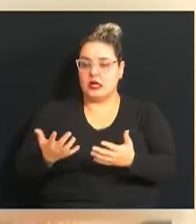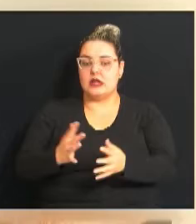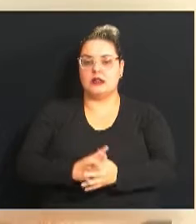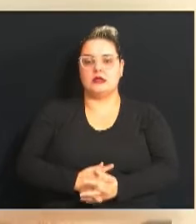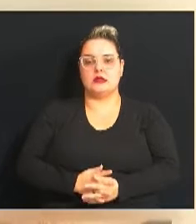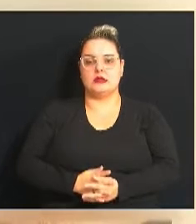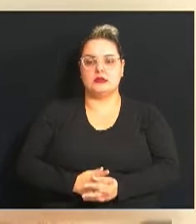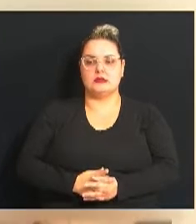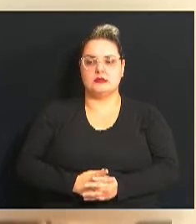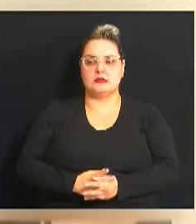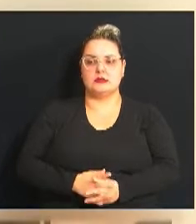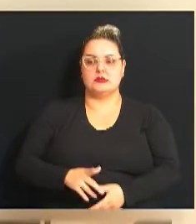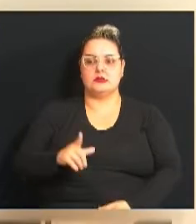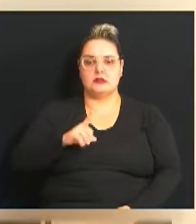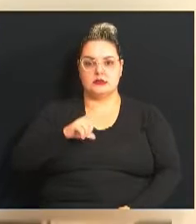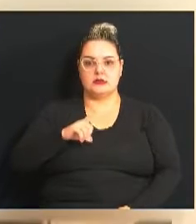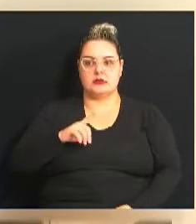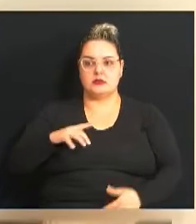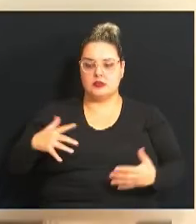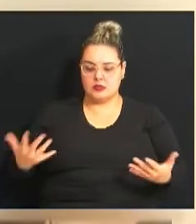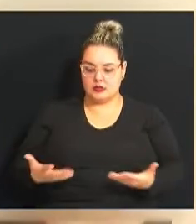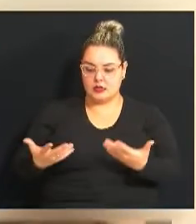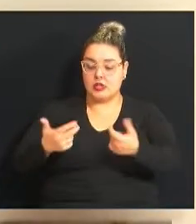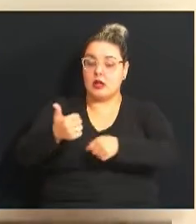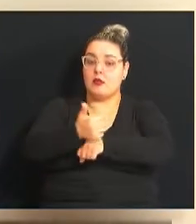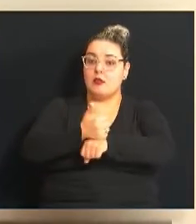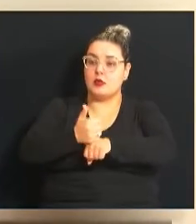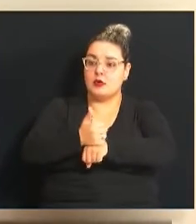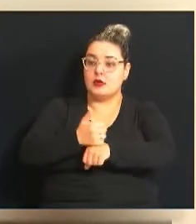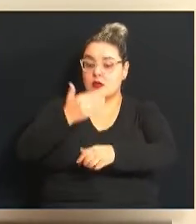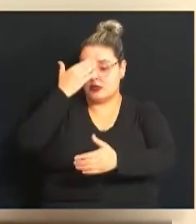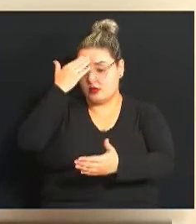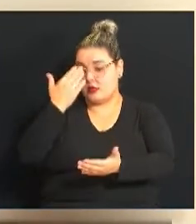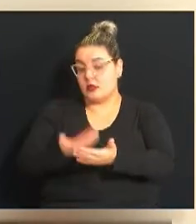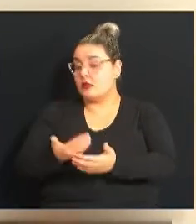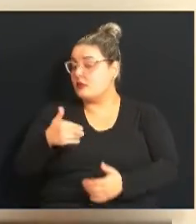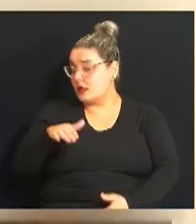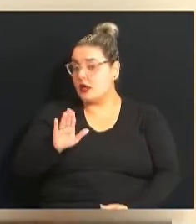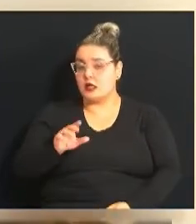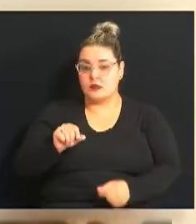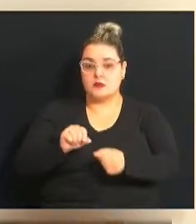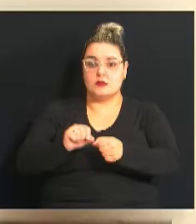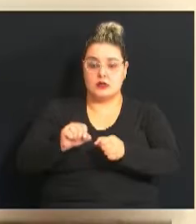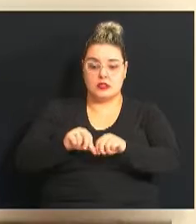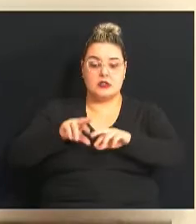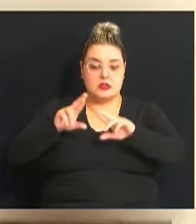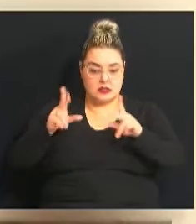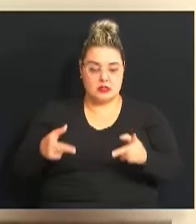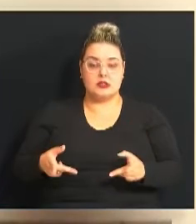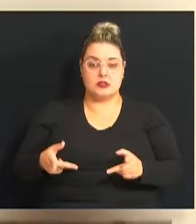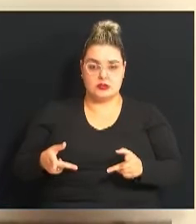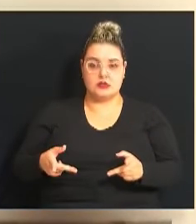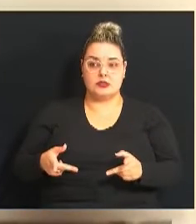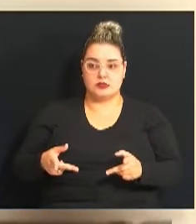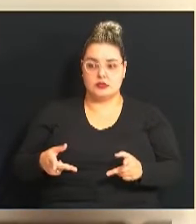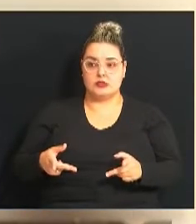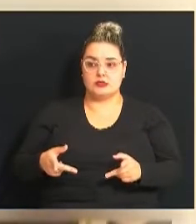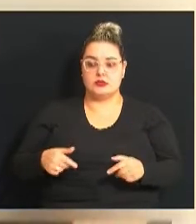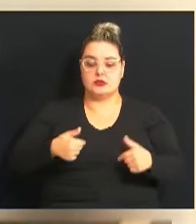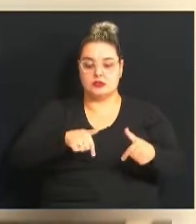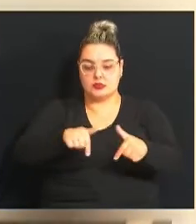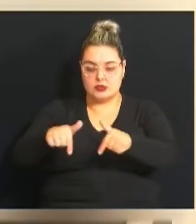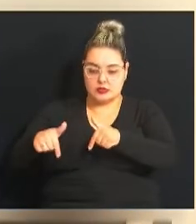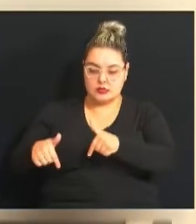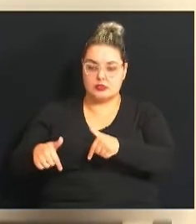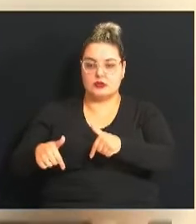Teve um desempenho dentro da profissão que eles abraçaram, e mais do que isso, faz a diferença no seu trabalho, no seu